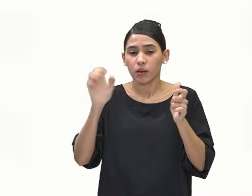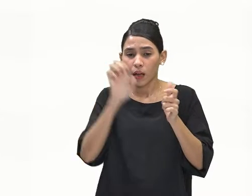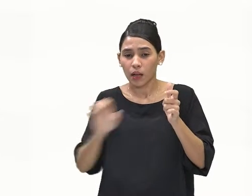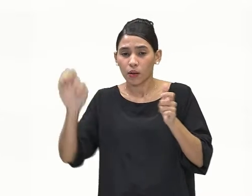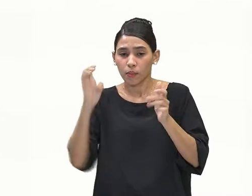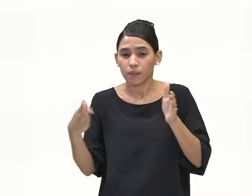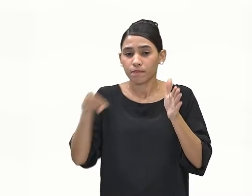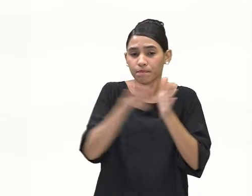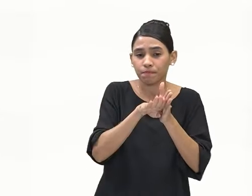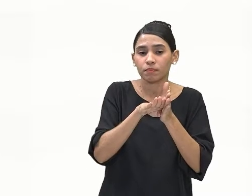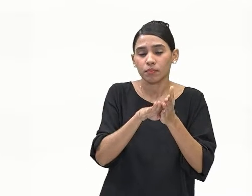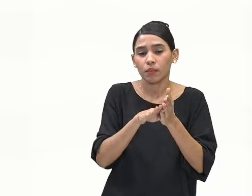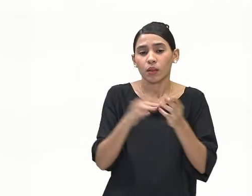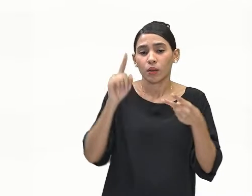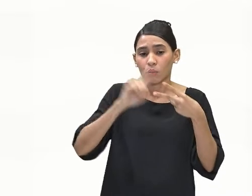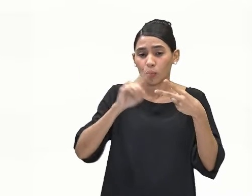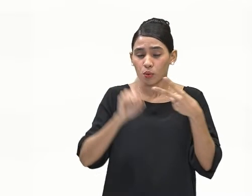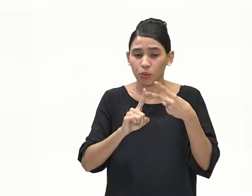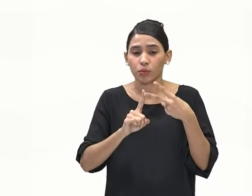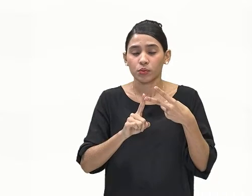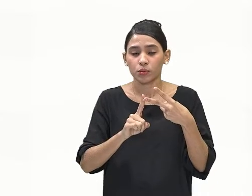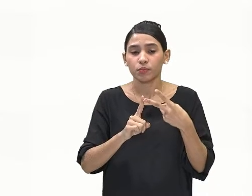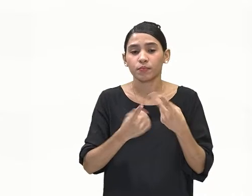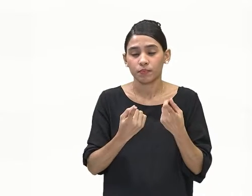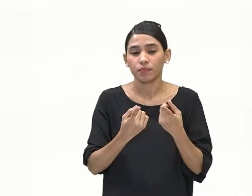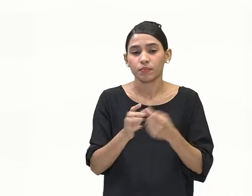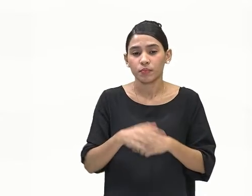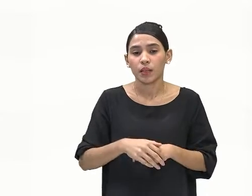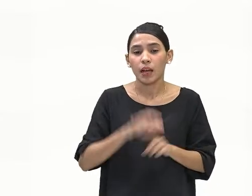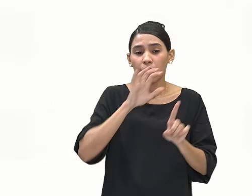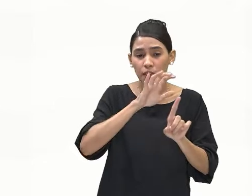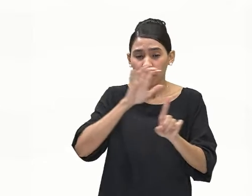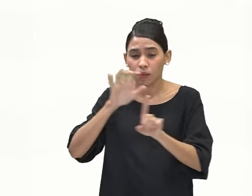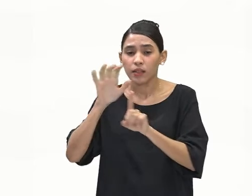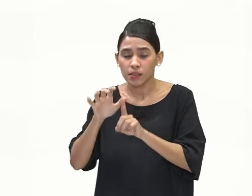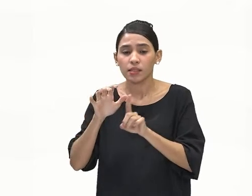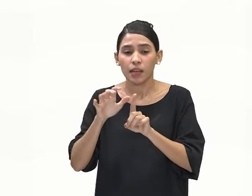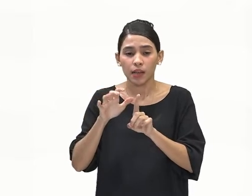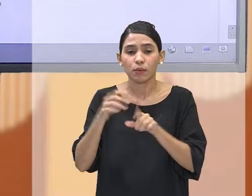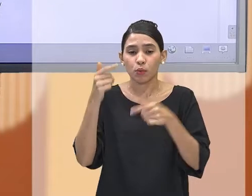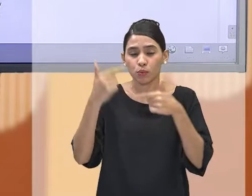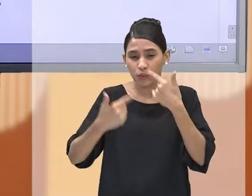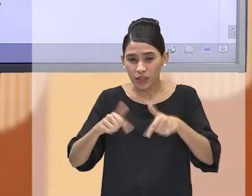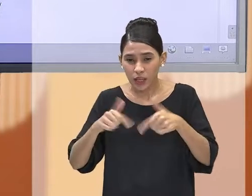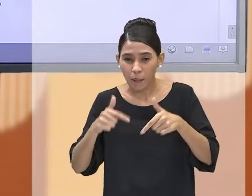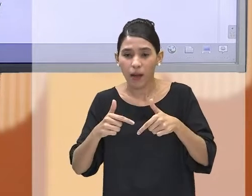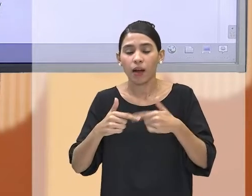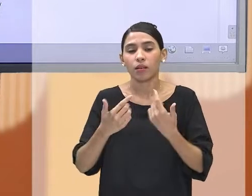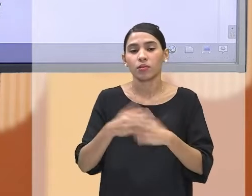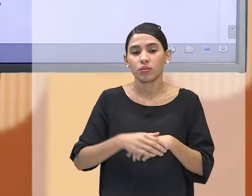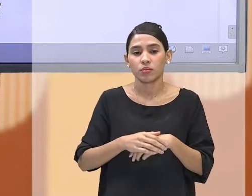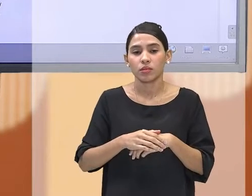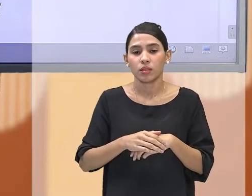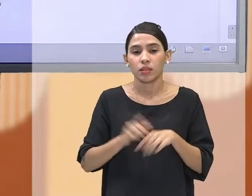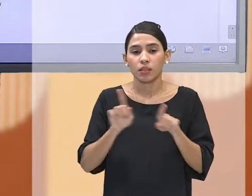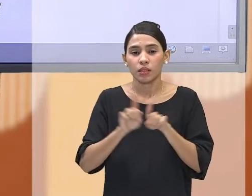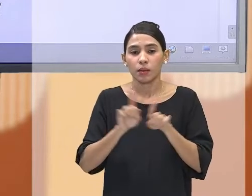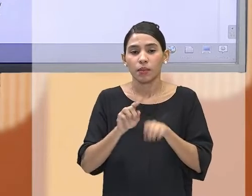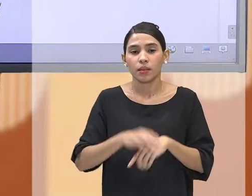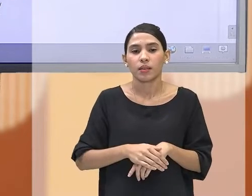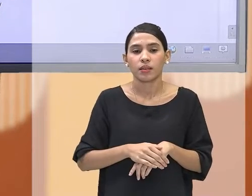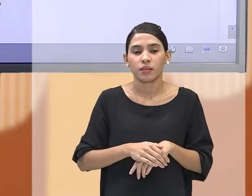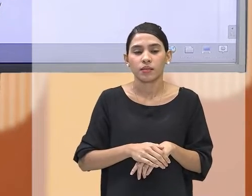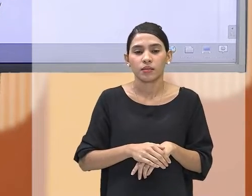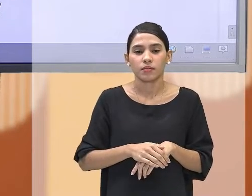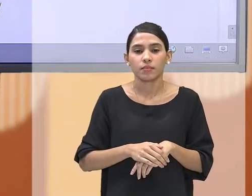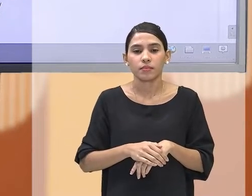território, a fim de dois motivos: atrair essa mão de obra estrangeira e, principalmente, iniciar o chamado